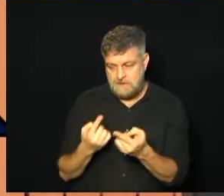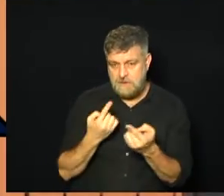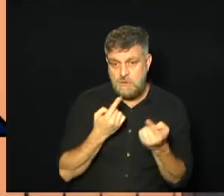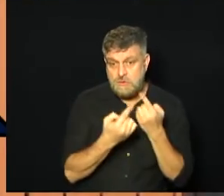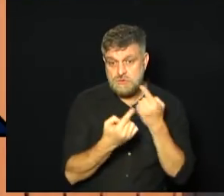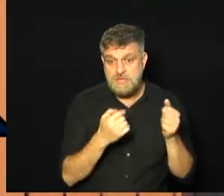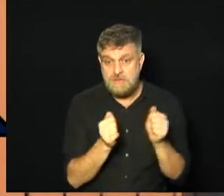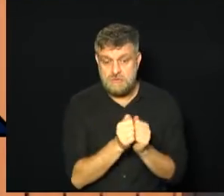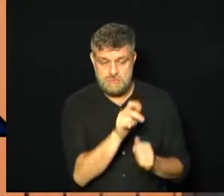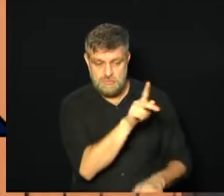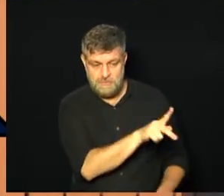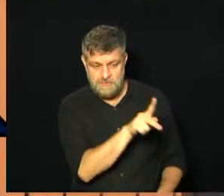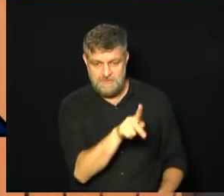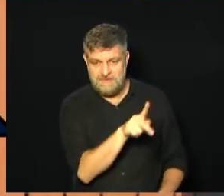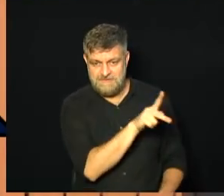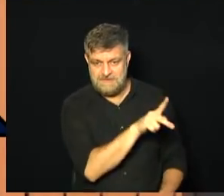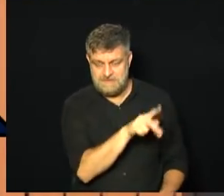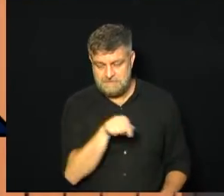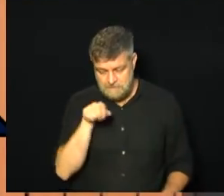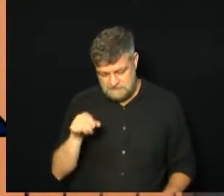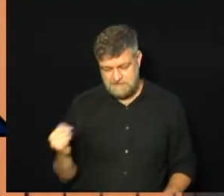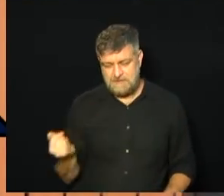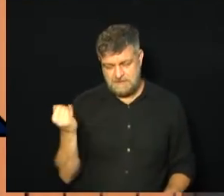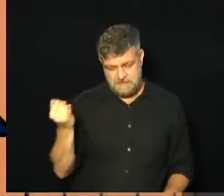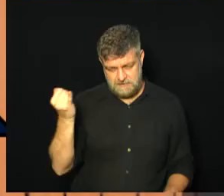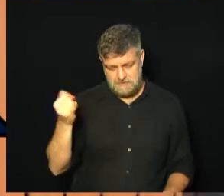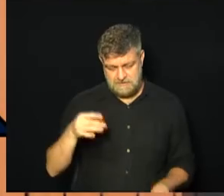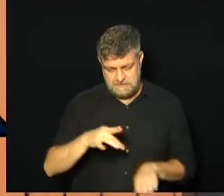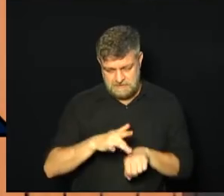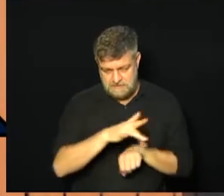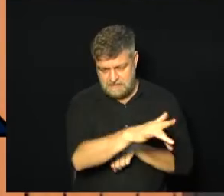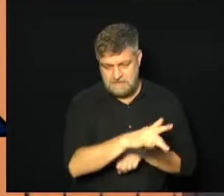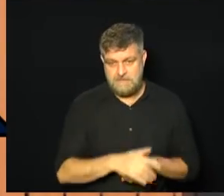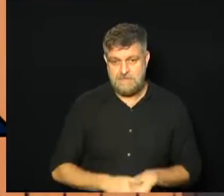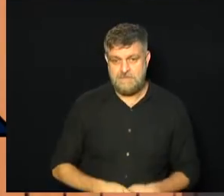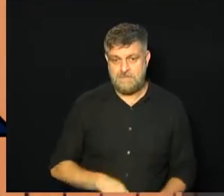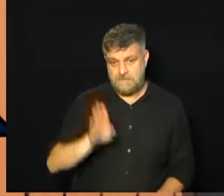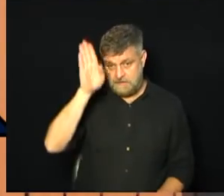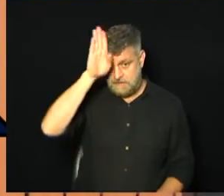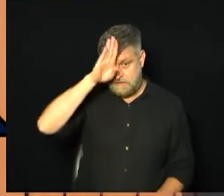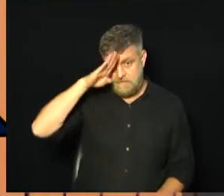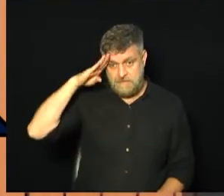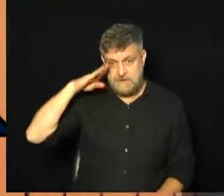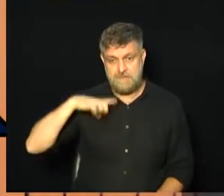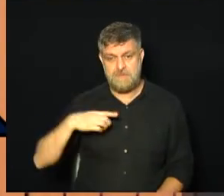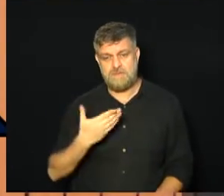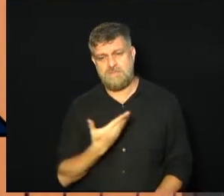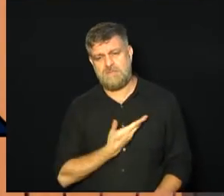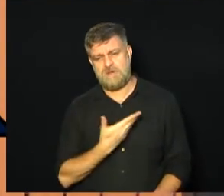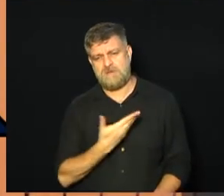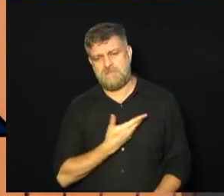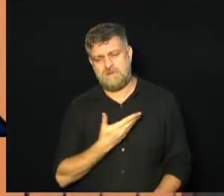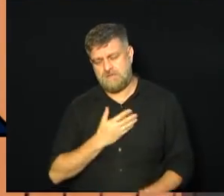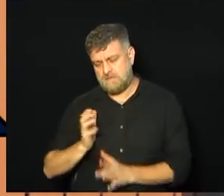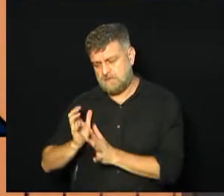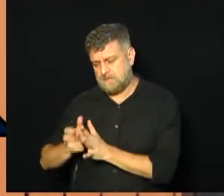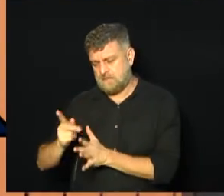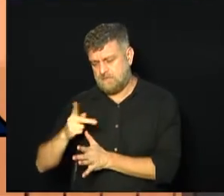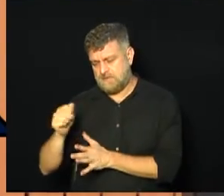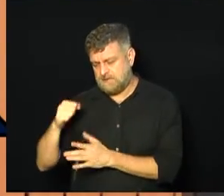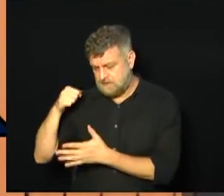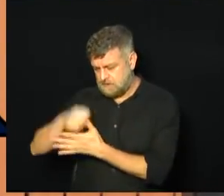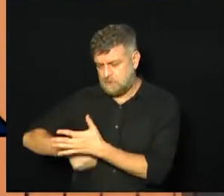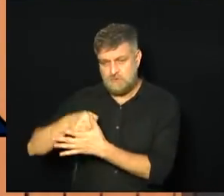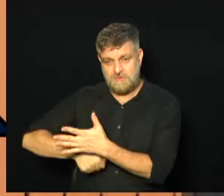professor. Quero agradecer também ao Pedro Torinho, que é meu companheiro também de partido, de